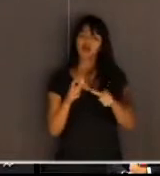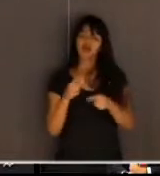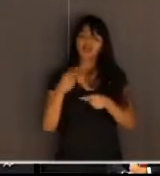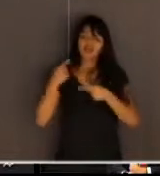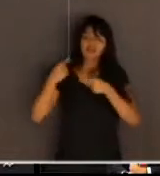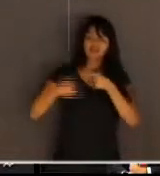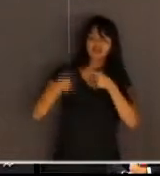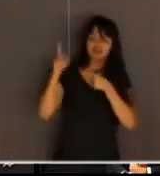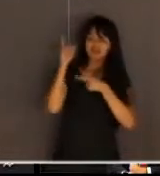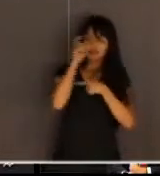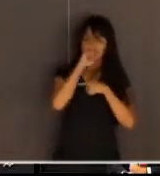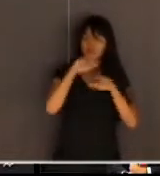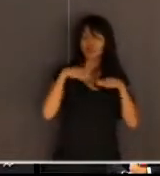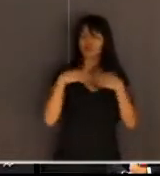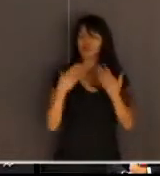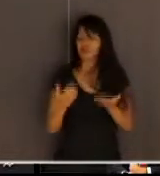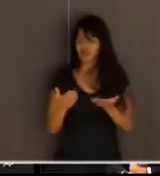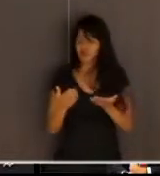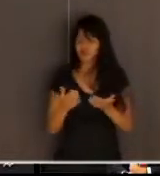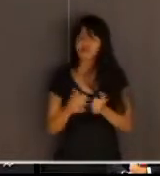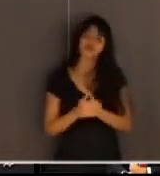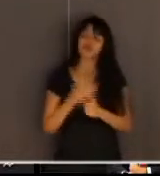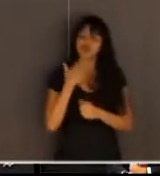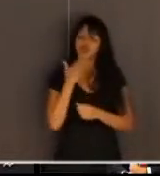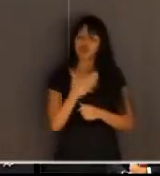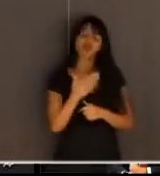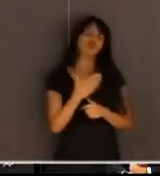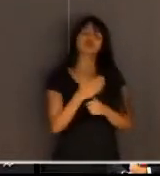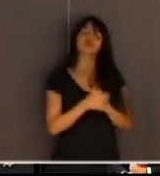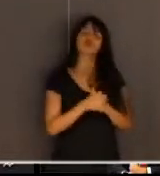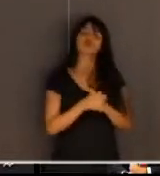de justiça. Quantas vezes